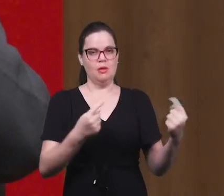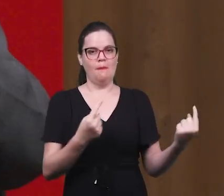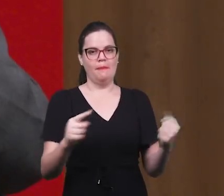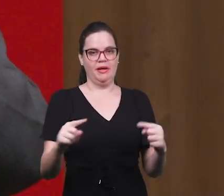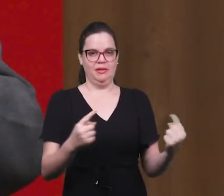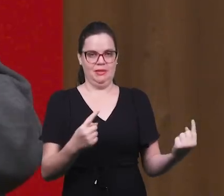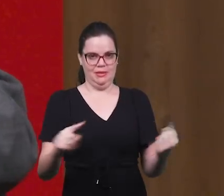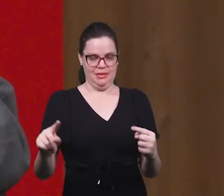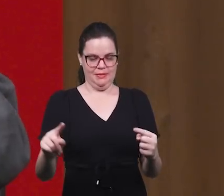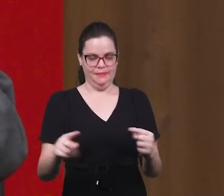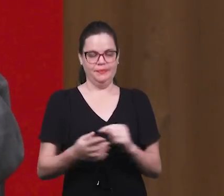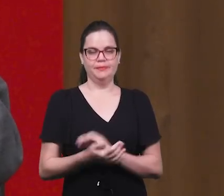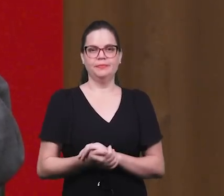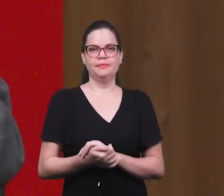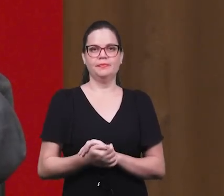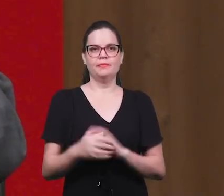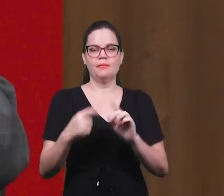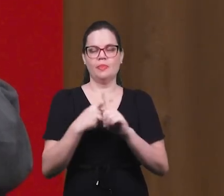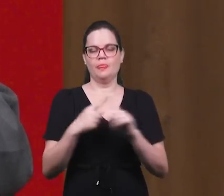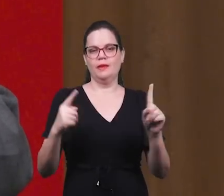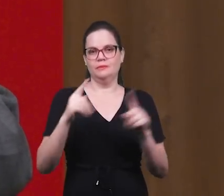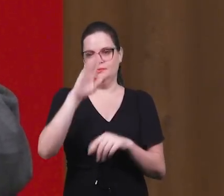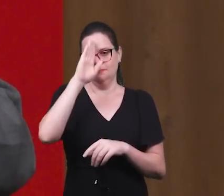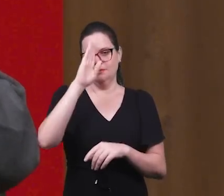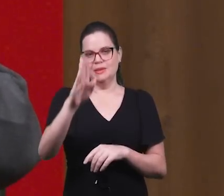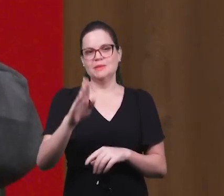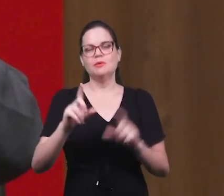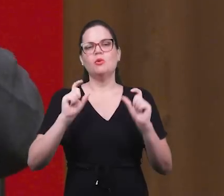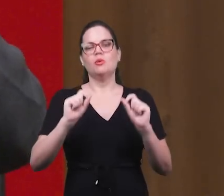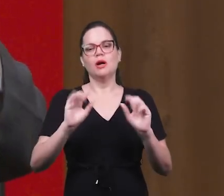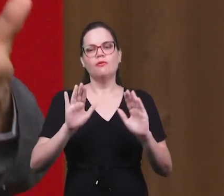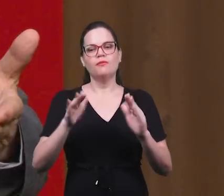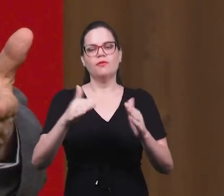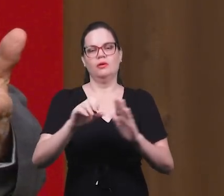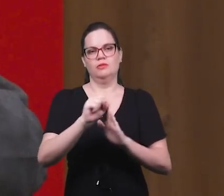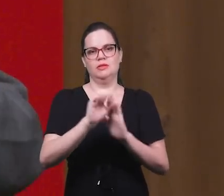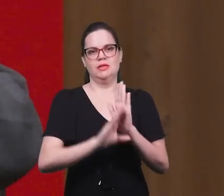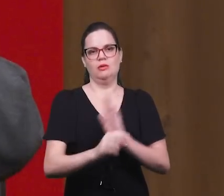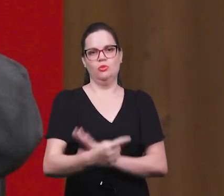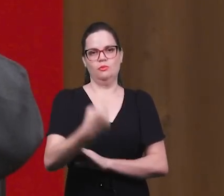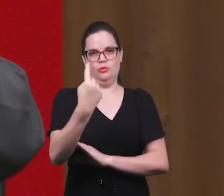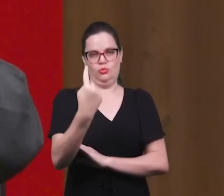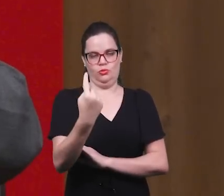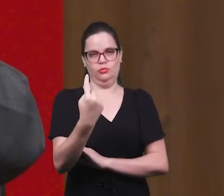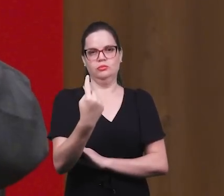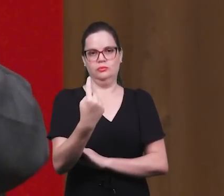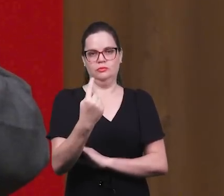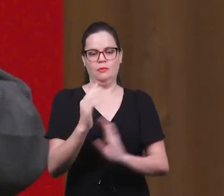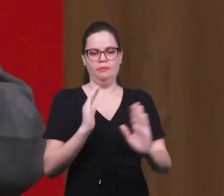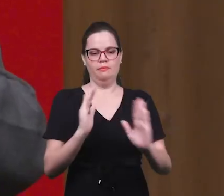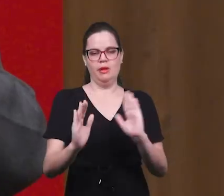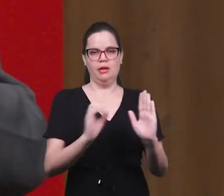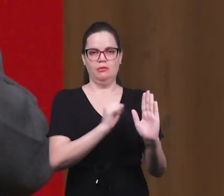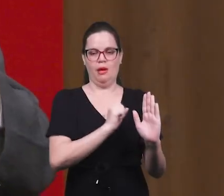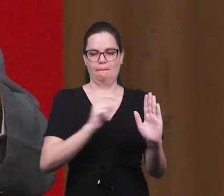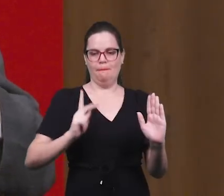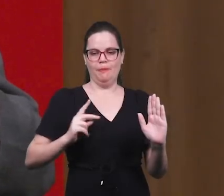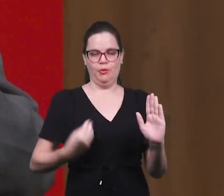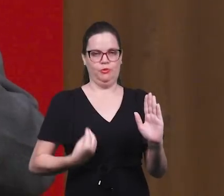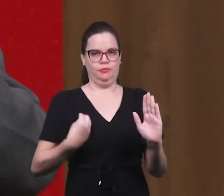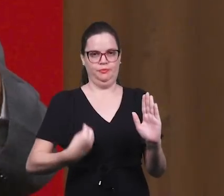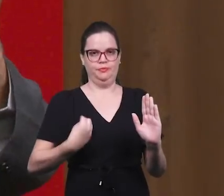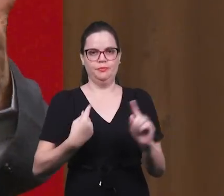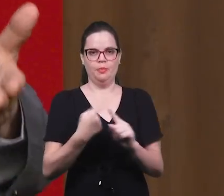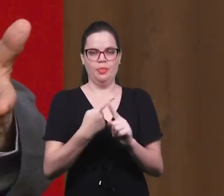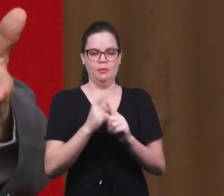estamos focando principalmente no primeiro século, na Igreja Apostólica, na igreja que viveu desde o Senhor